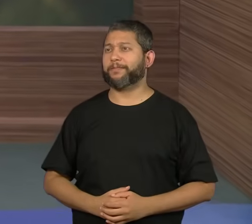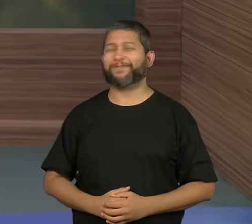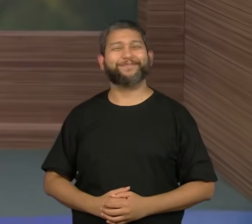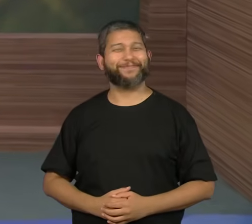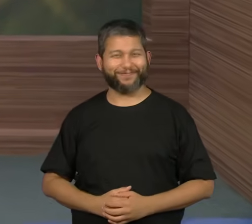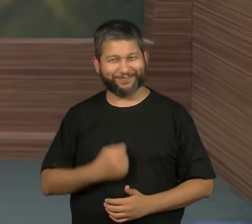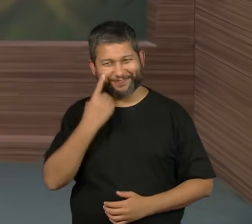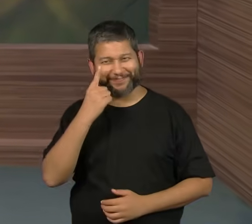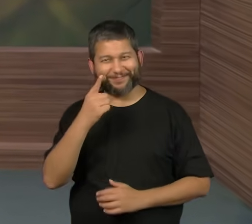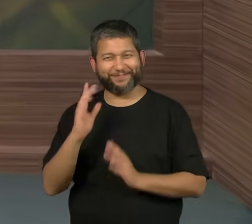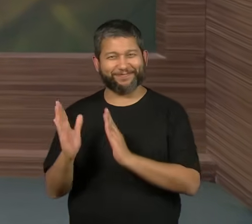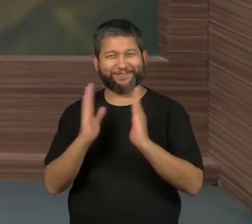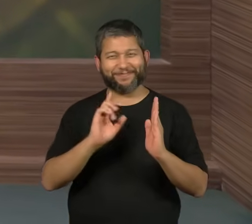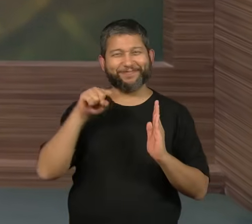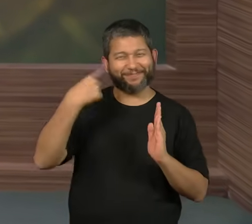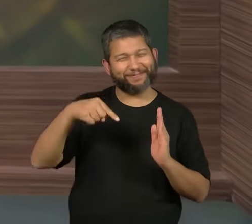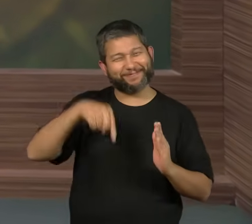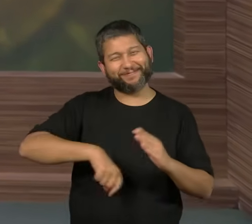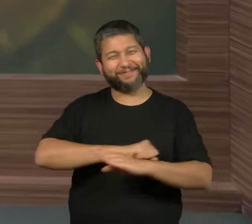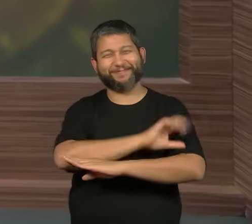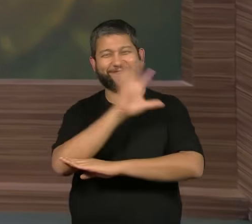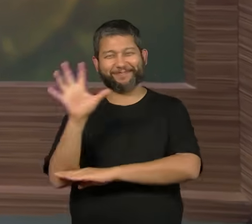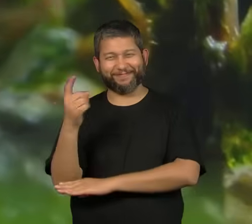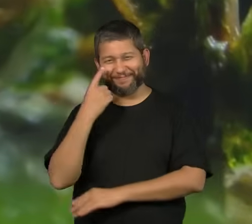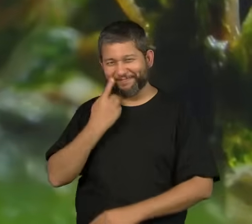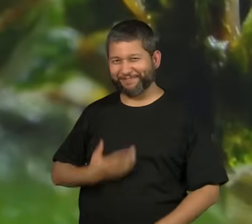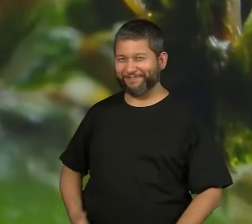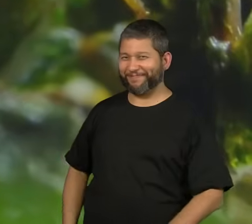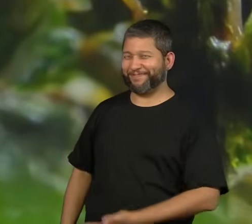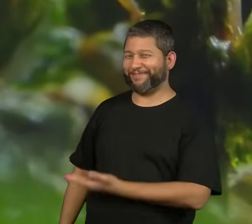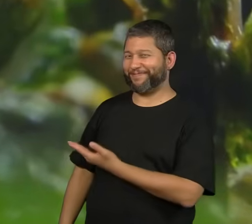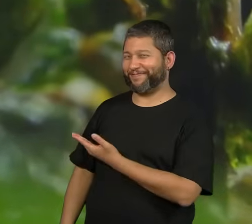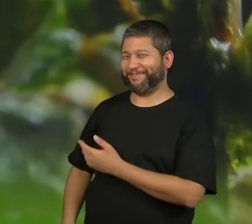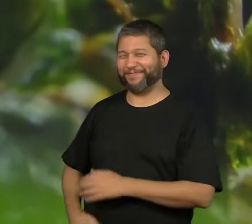Você vai ver a seguir aqui no Repórter Eco.